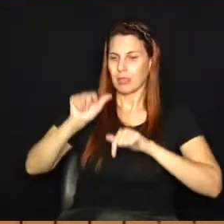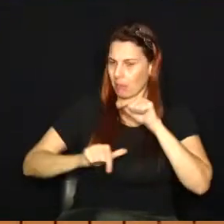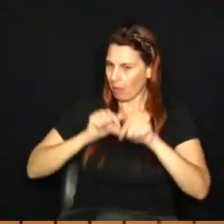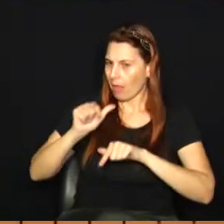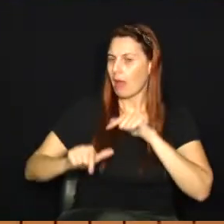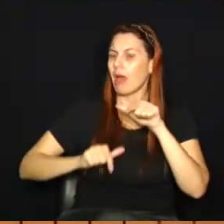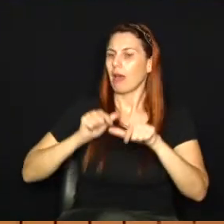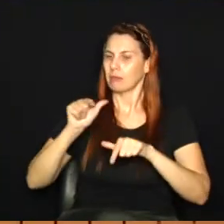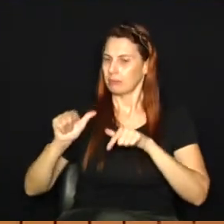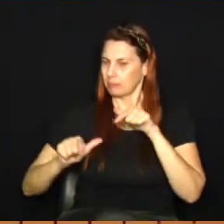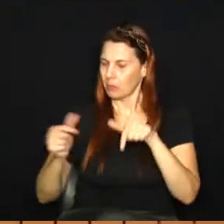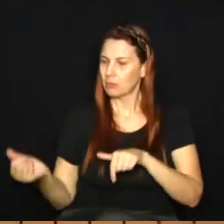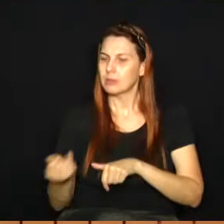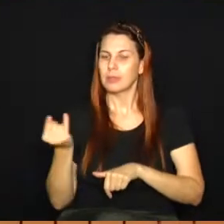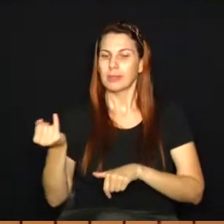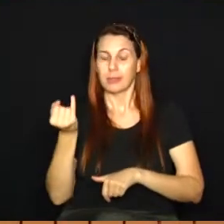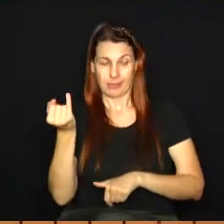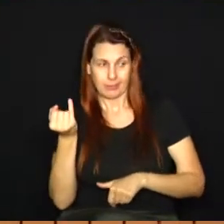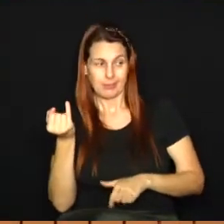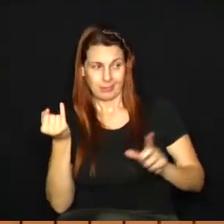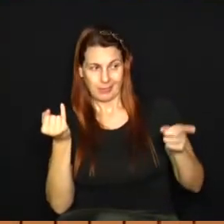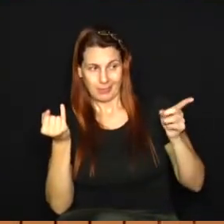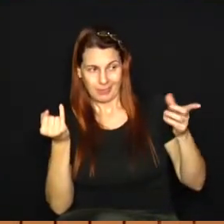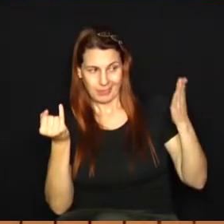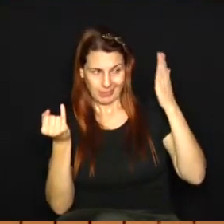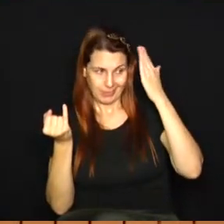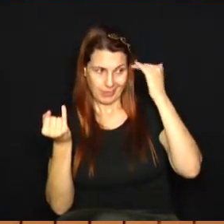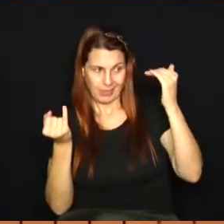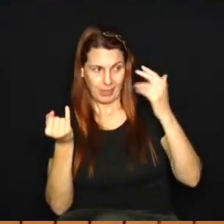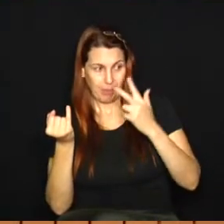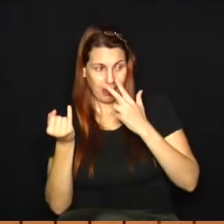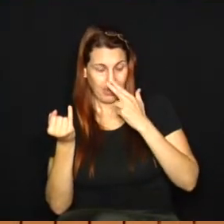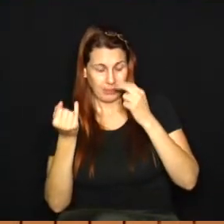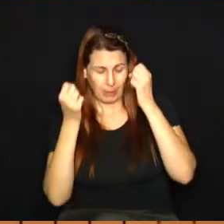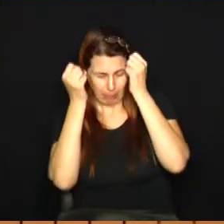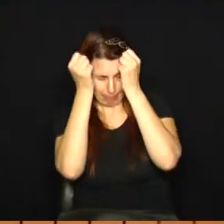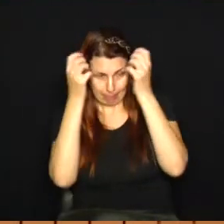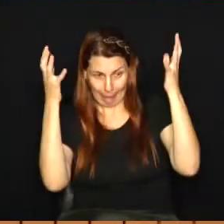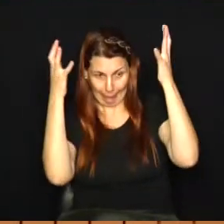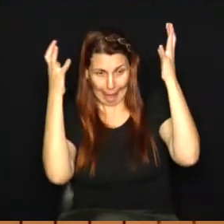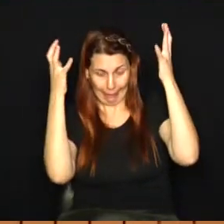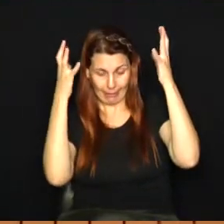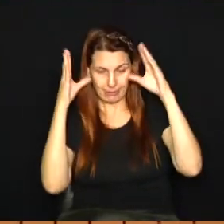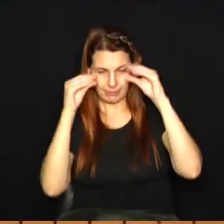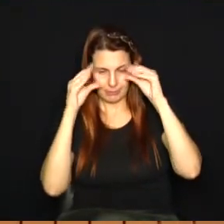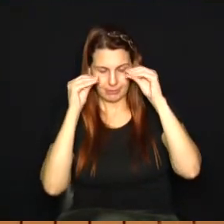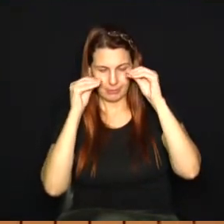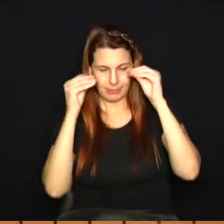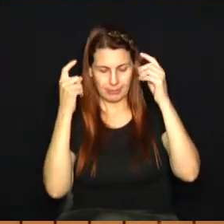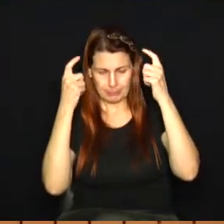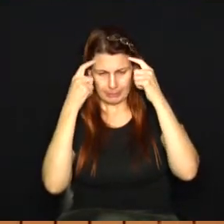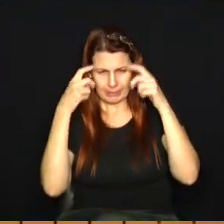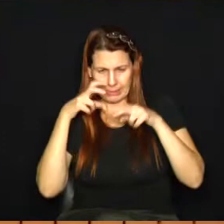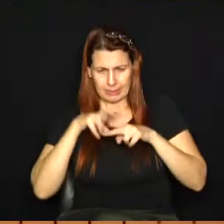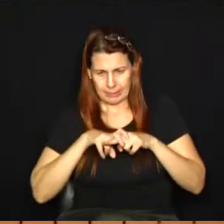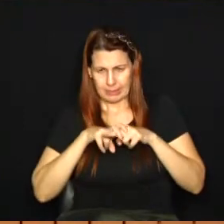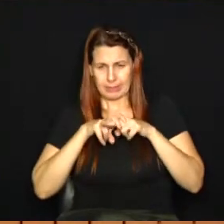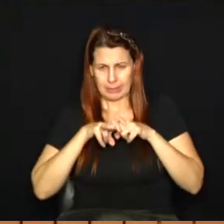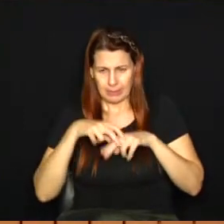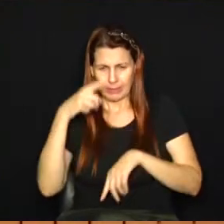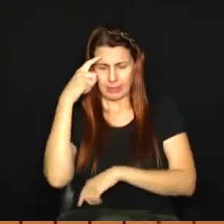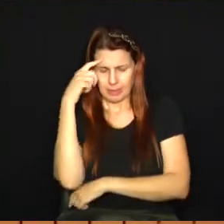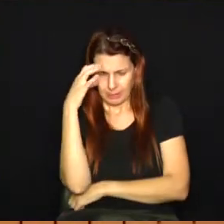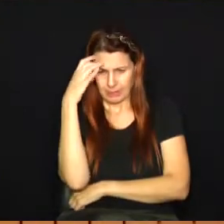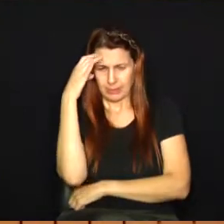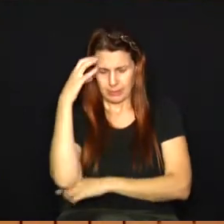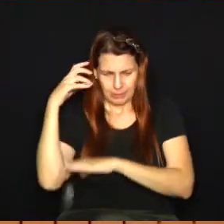ela, né, Luciana, arrancou nossos cabelos, quantas noites nós sentados ali, pensando, Valdeci junto,